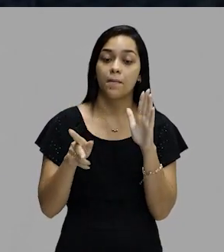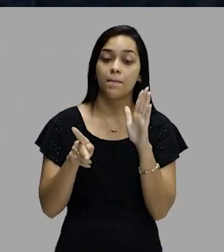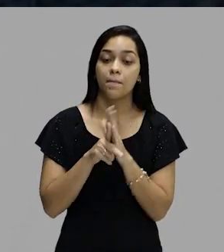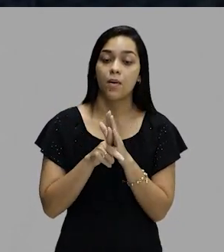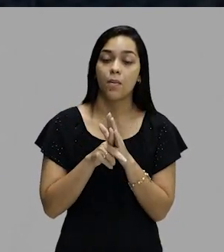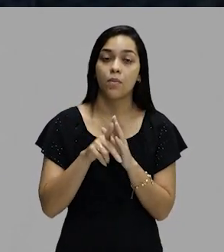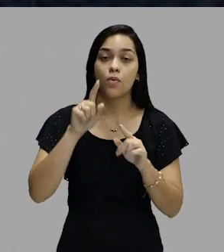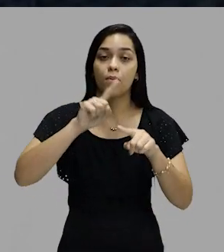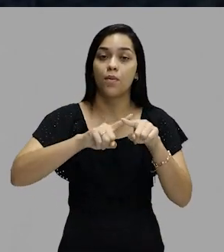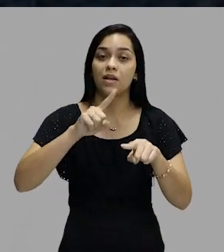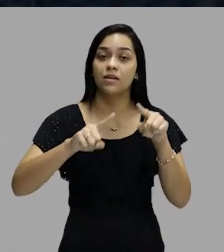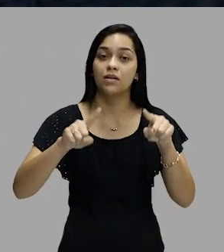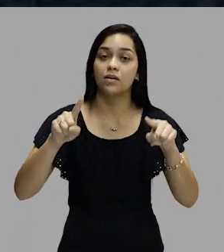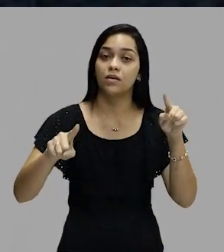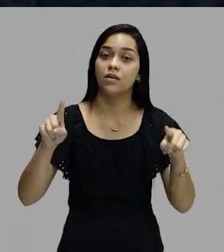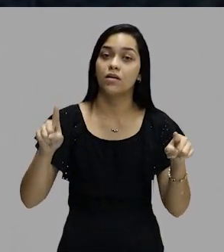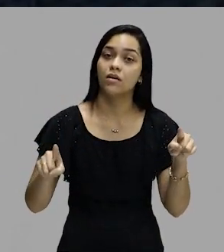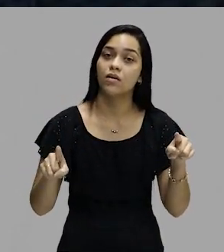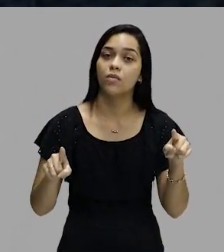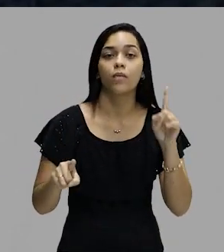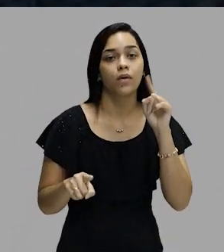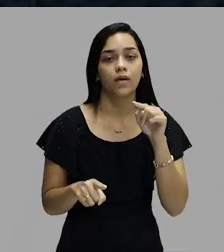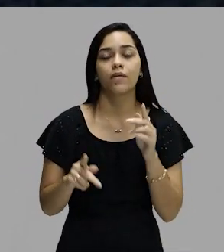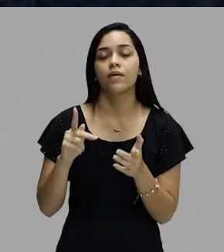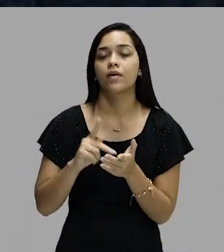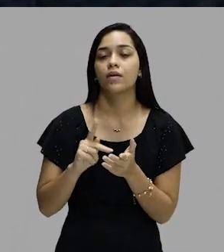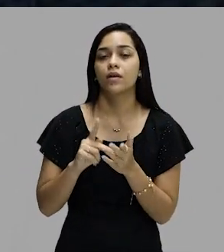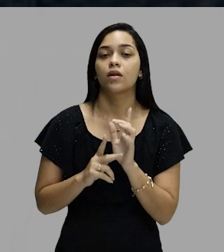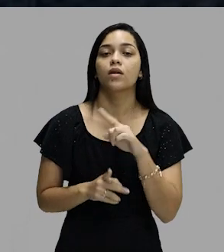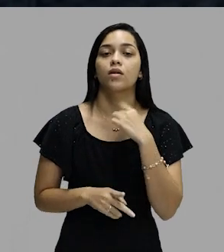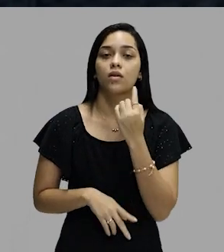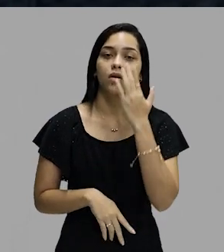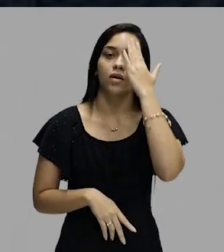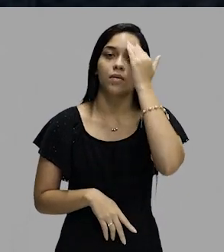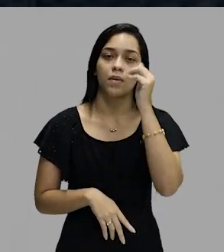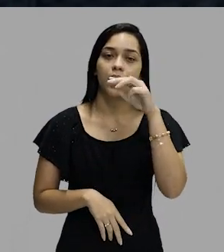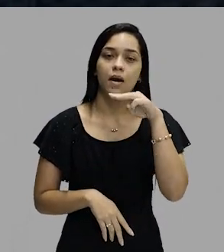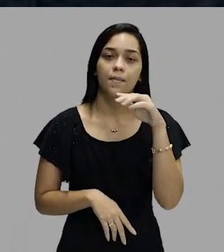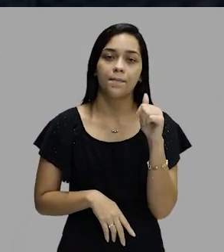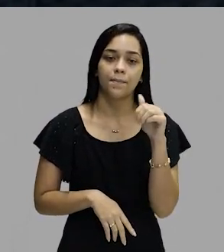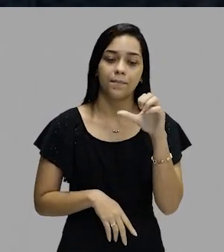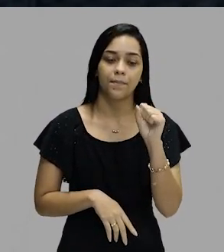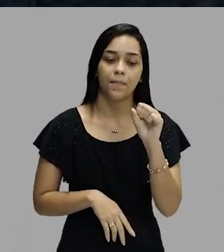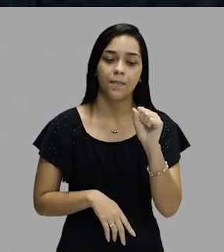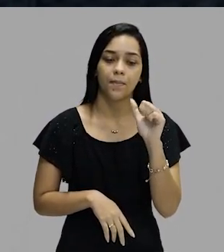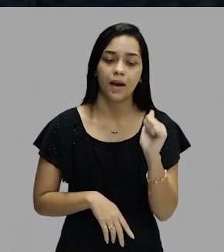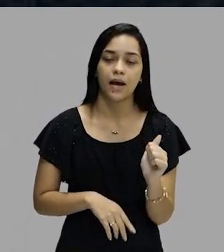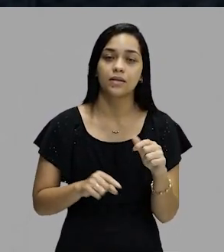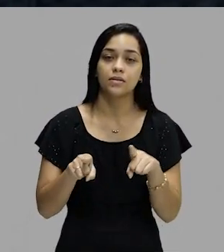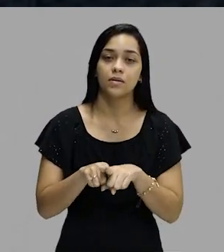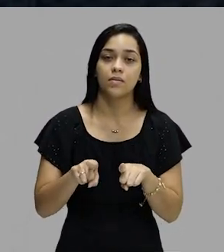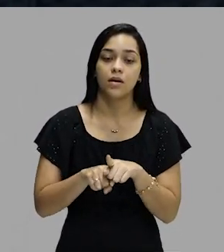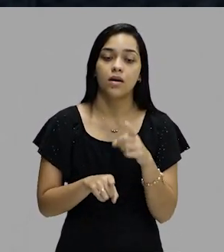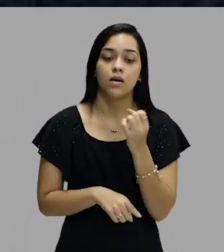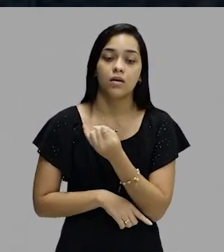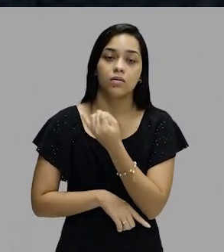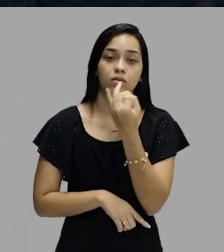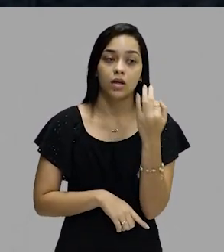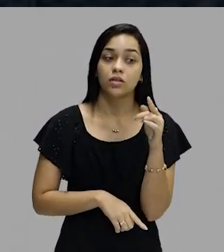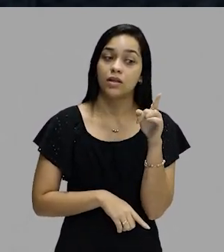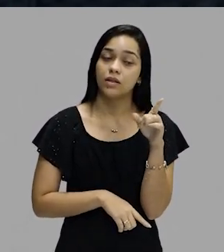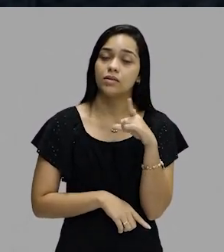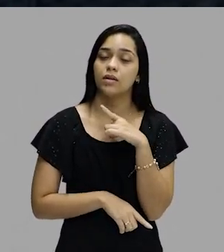determinado material. Ok? E, logicamente, quando nós sabemos a sua massa, tá certo? Essa quantidade de matéria que tem